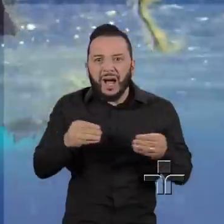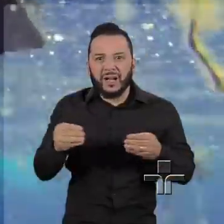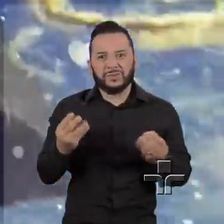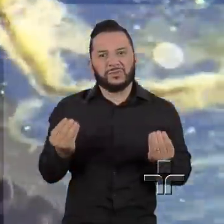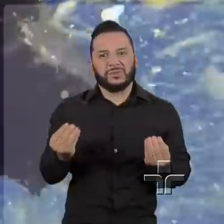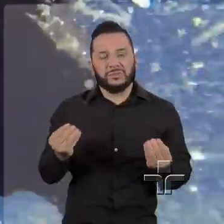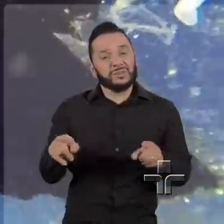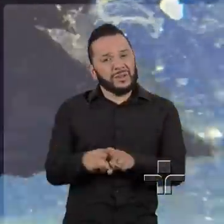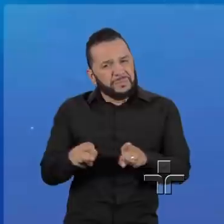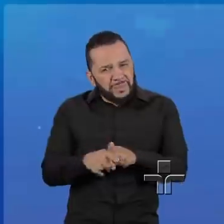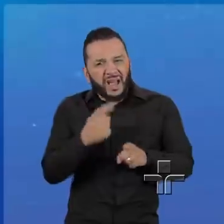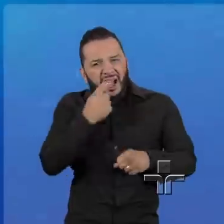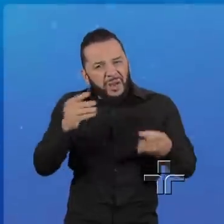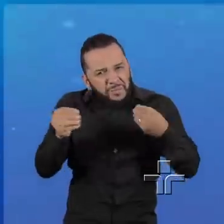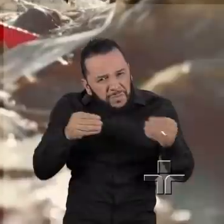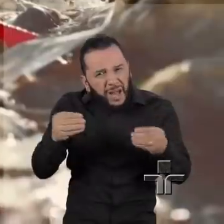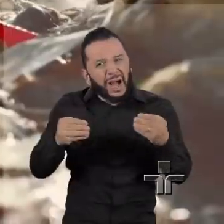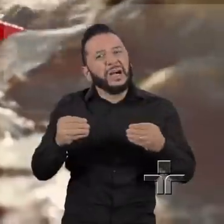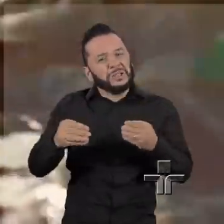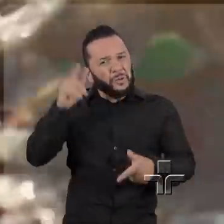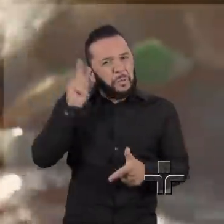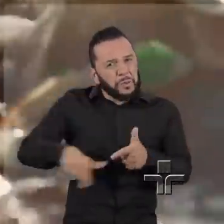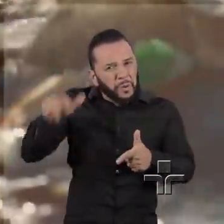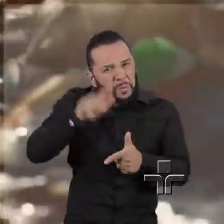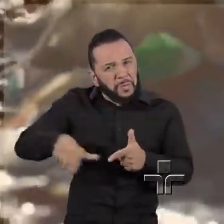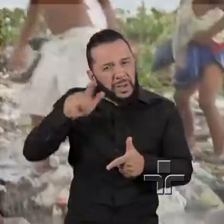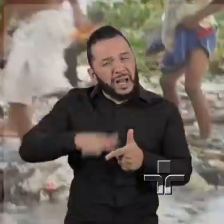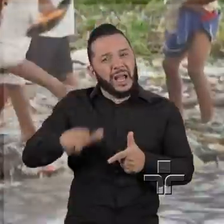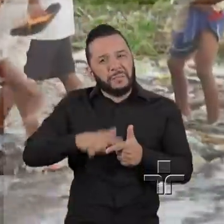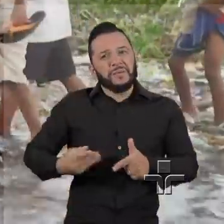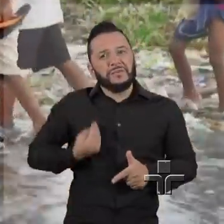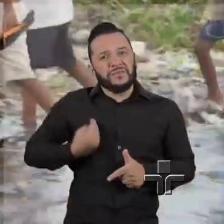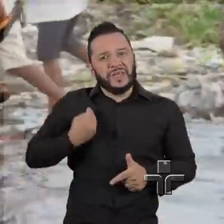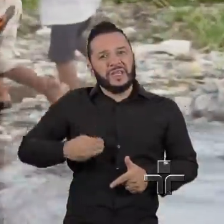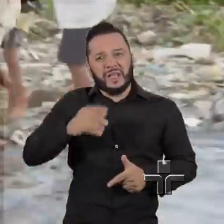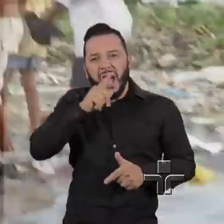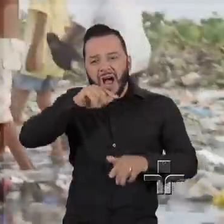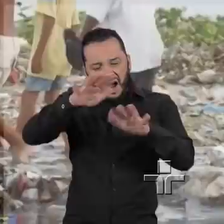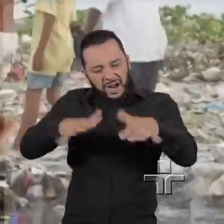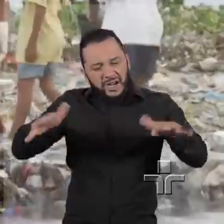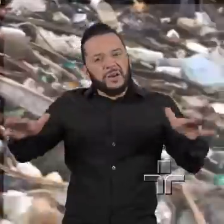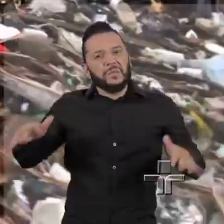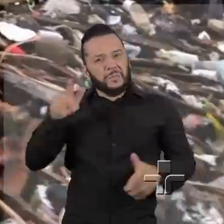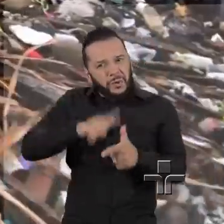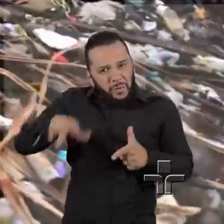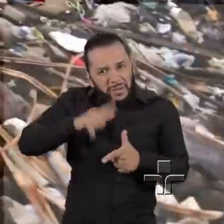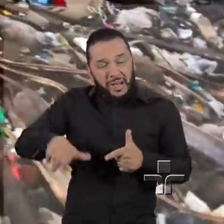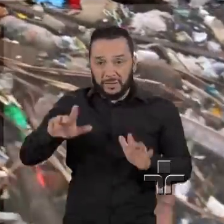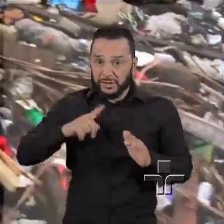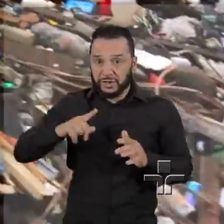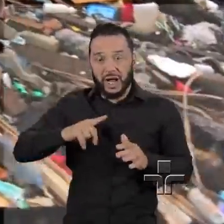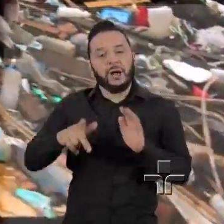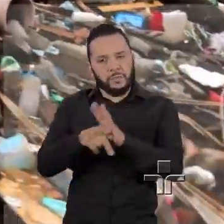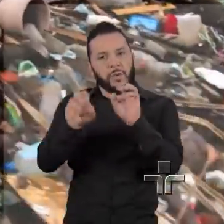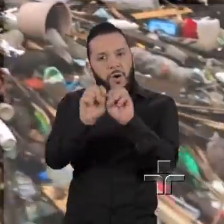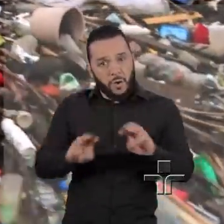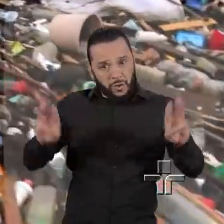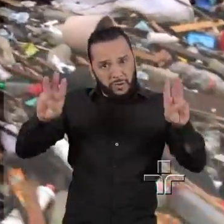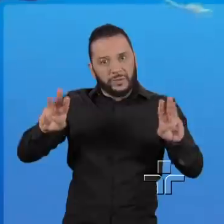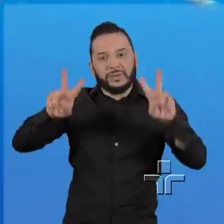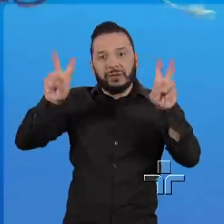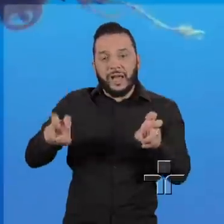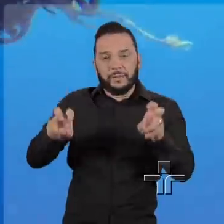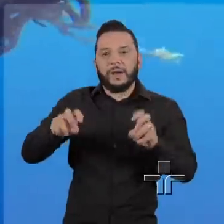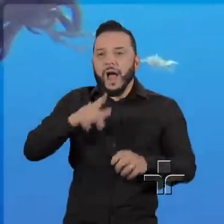O lixo plástico se torna a grande ameaça à vida nos oceanos. A campanha mundial das Nações Unidas Mares